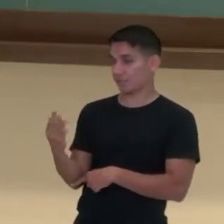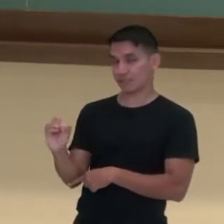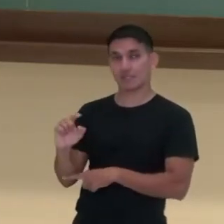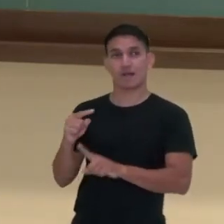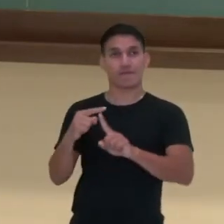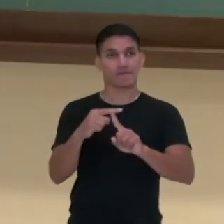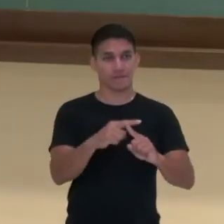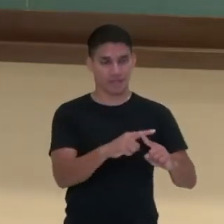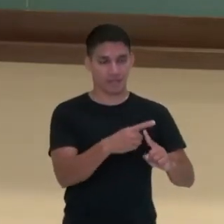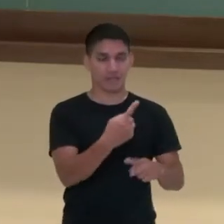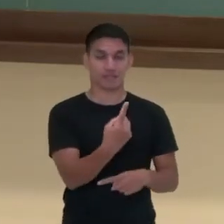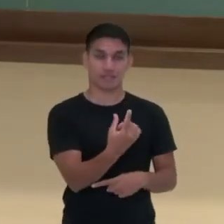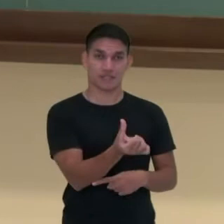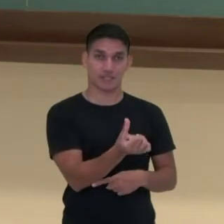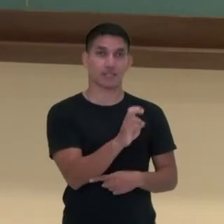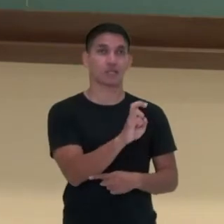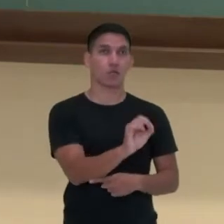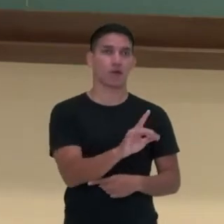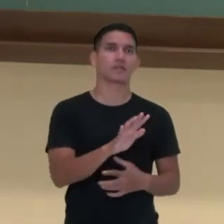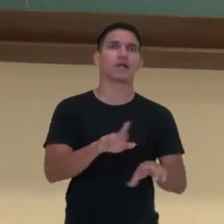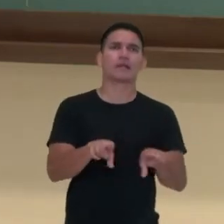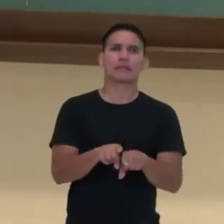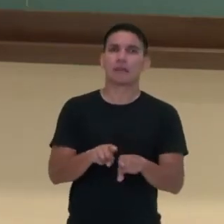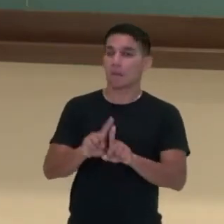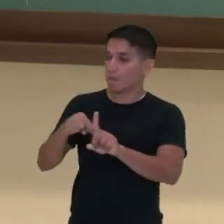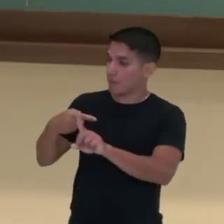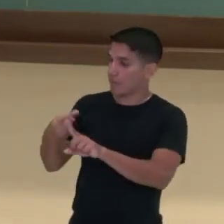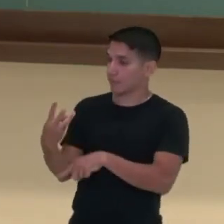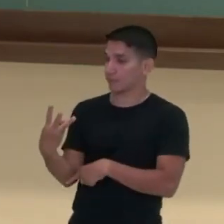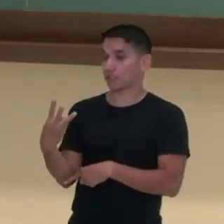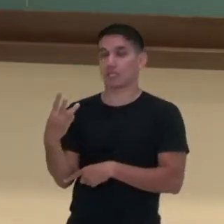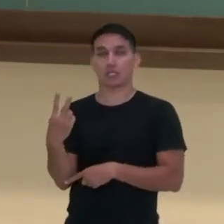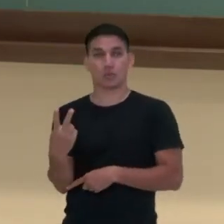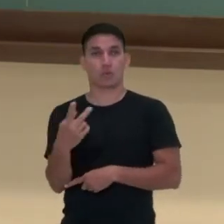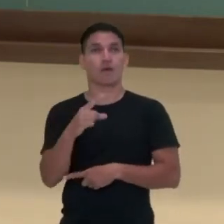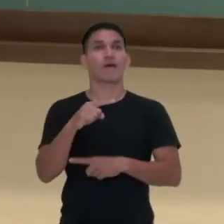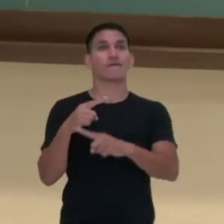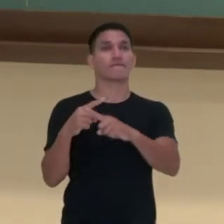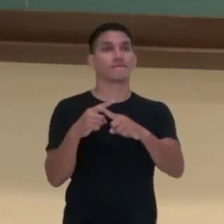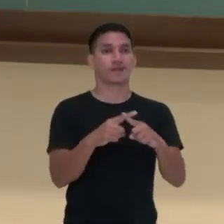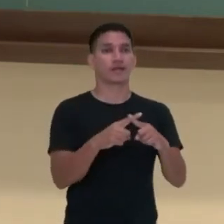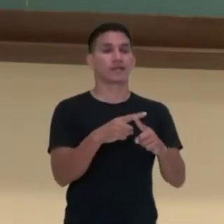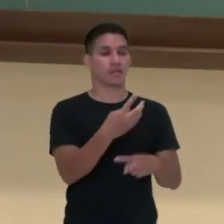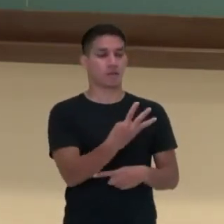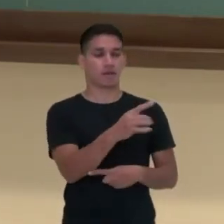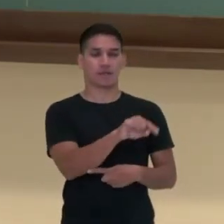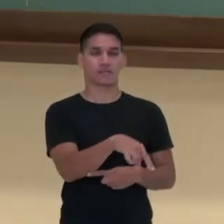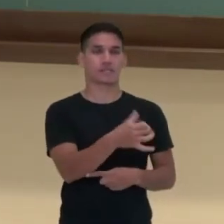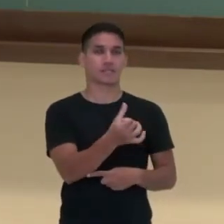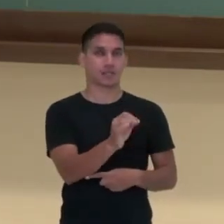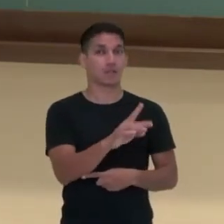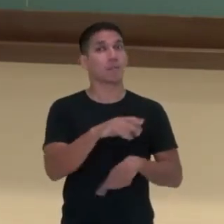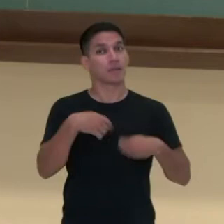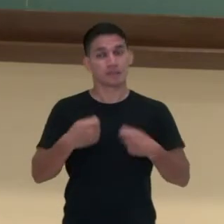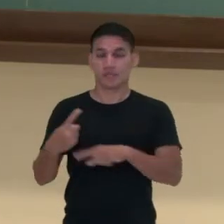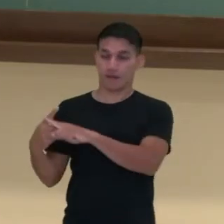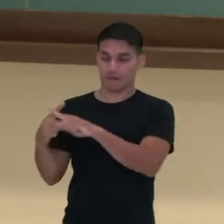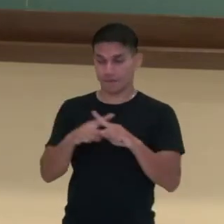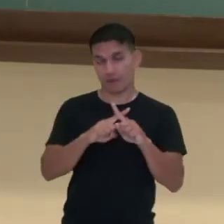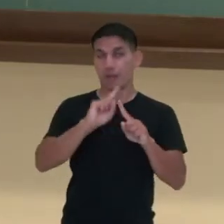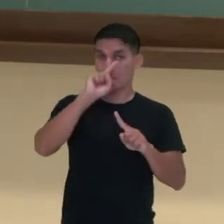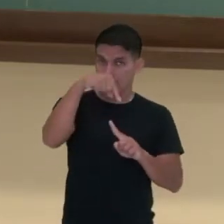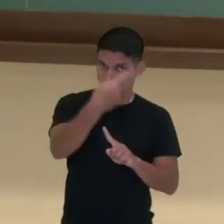mais 32 vezes 4,60. Então, tem que fazer a multiplicação, mas não esquecer de fazer também a soma,